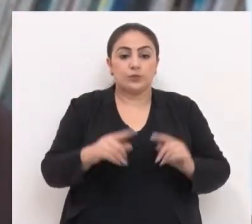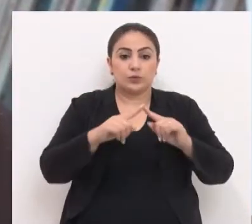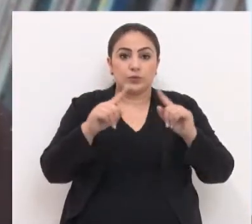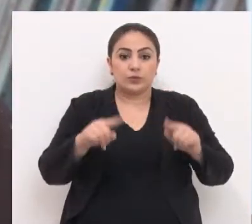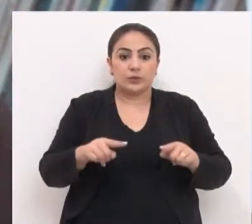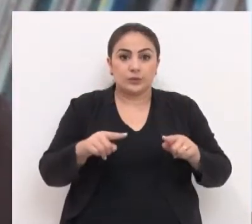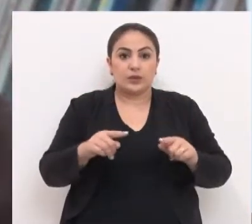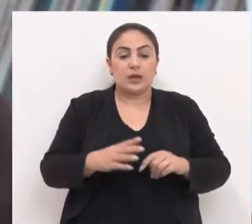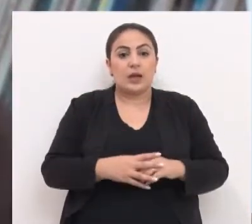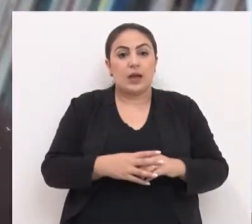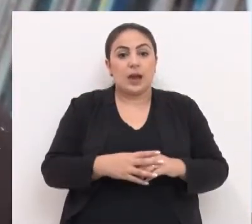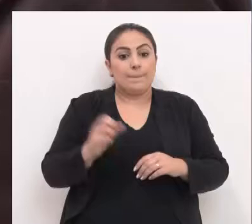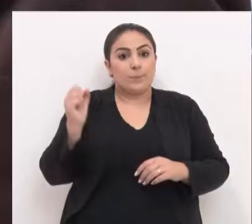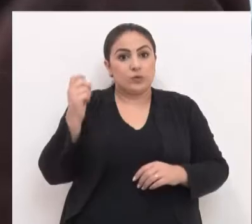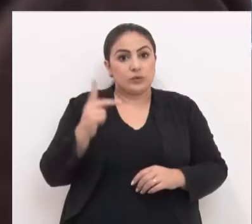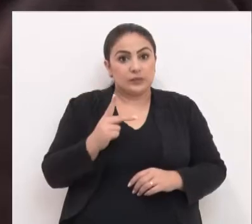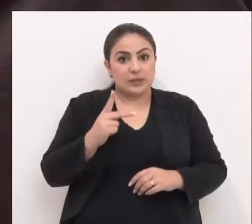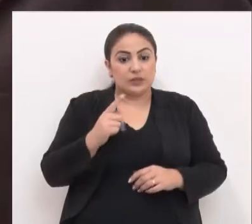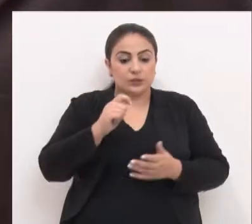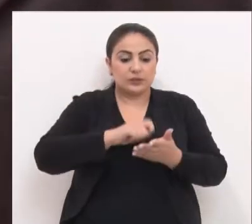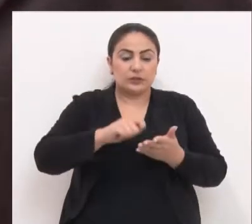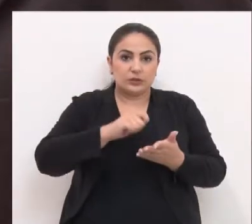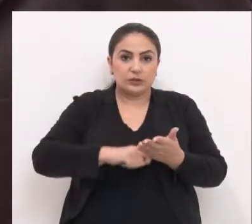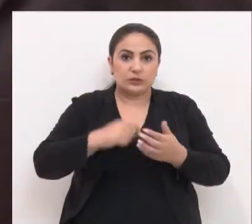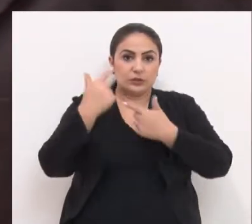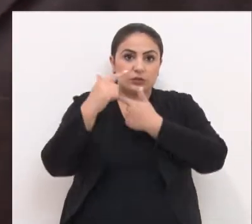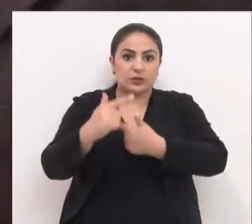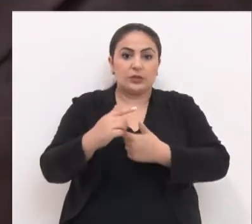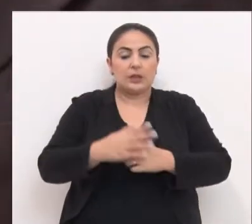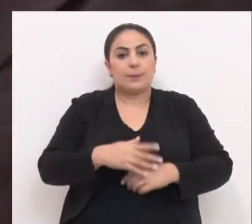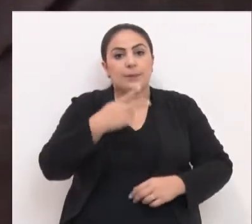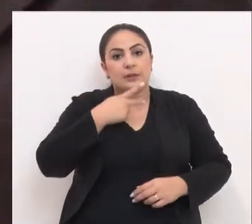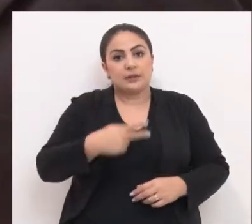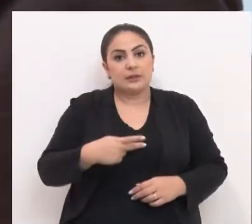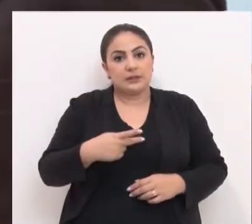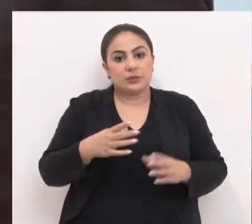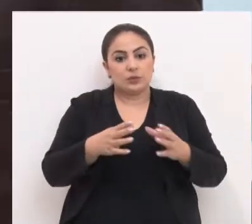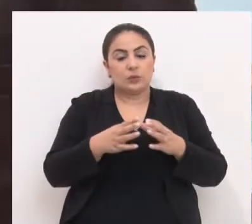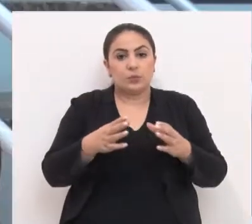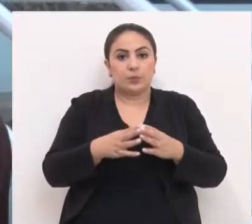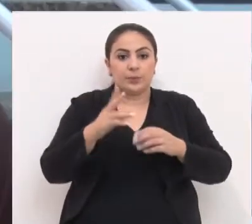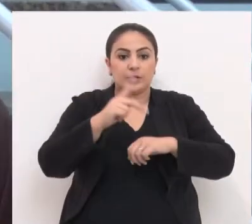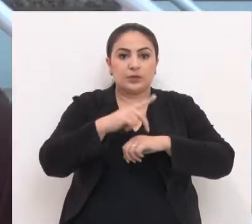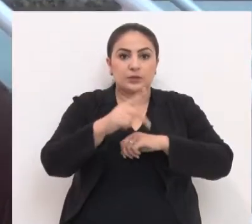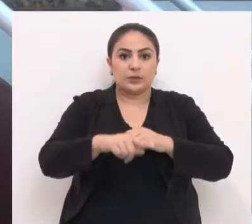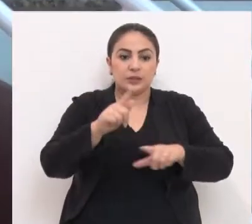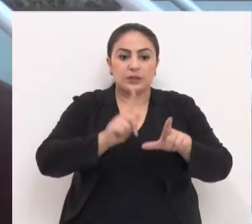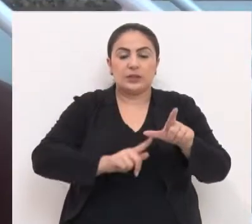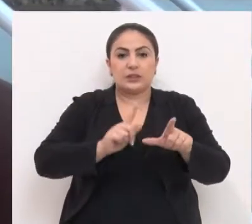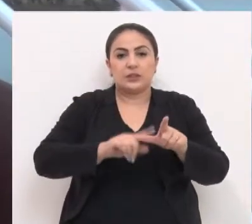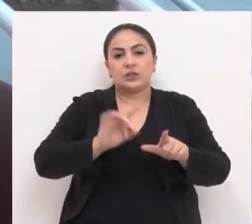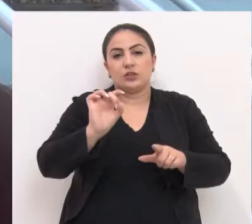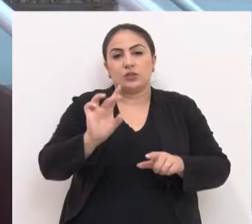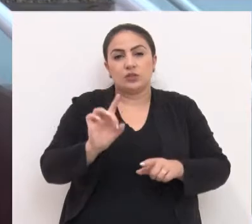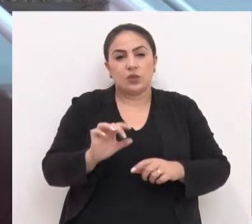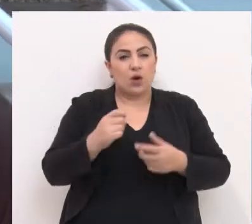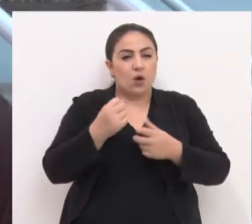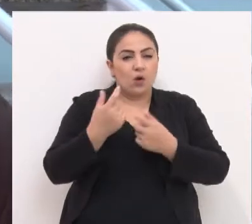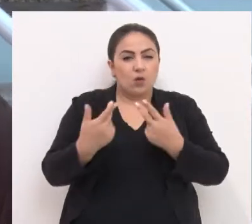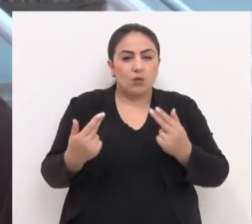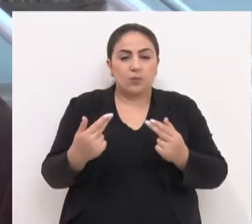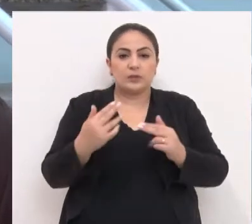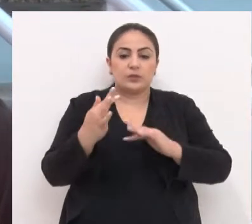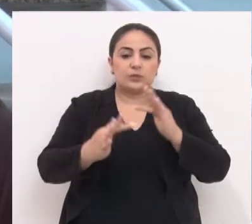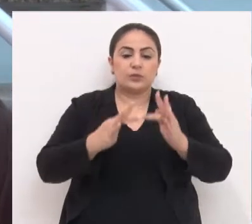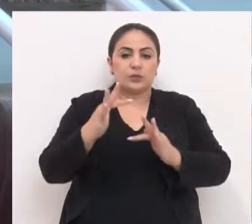escritor, tradicionalista e presidente da Academia Passo Fundense de Letras. Essas são apenas algumas das